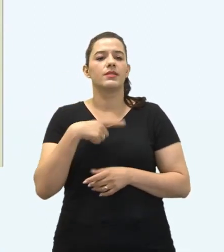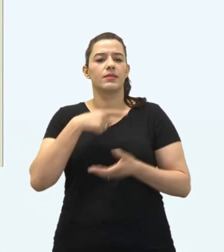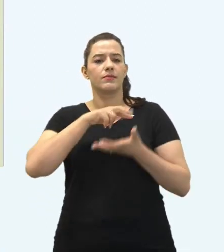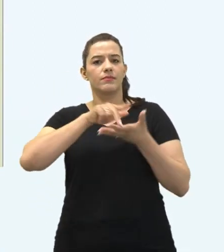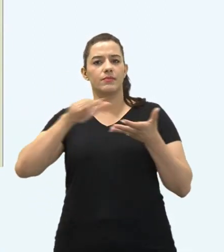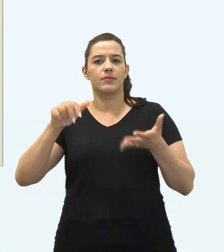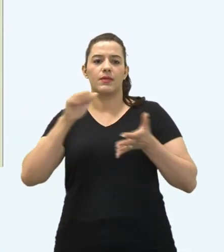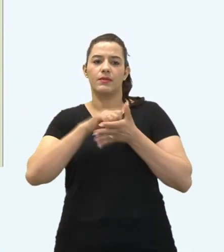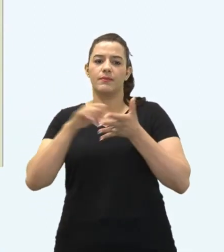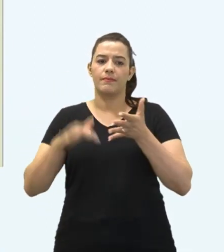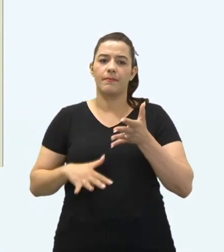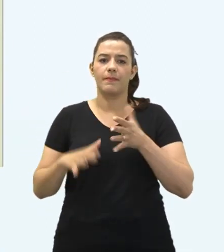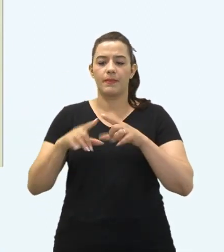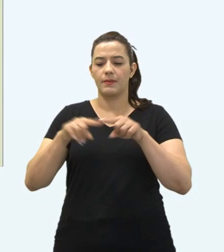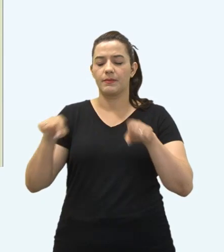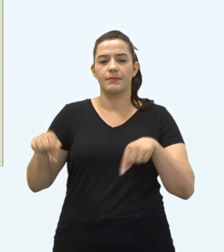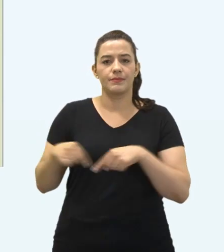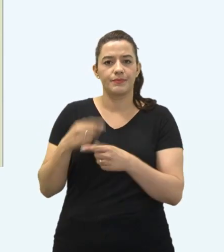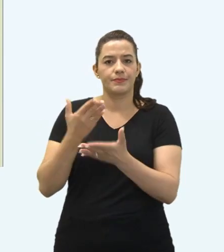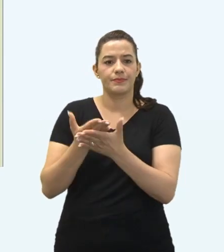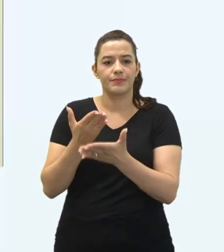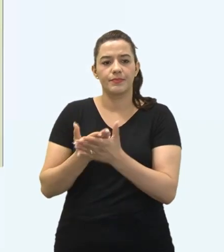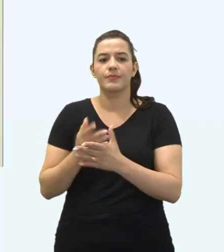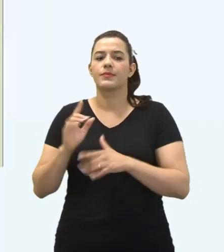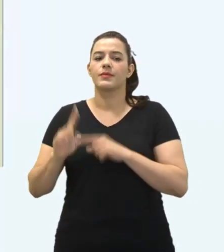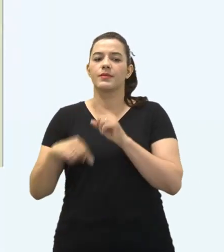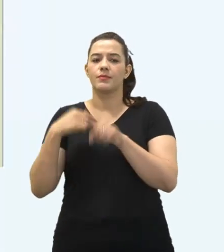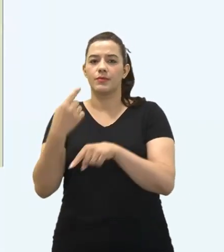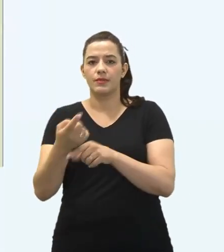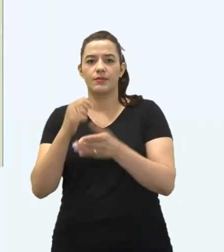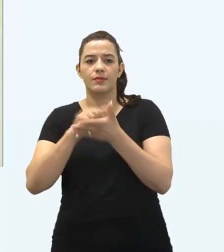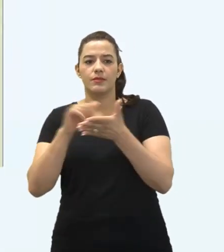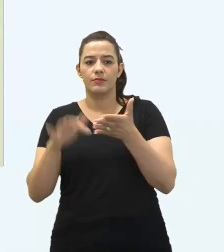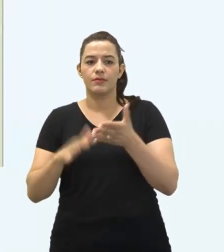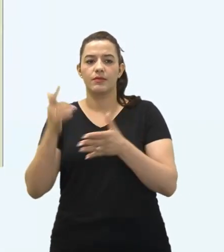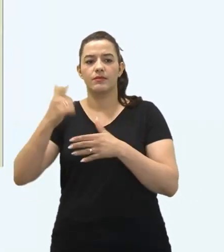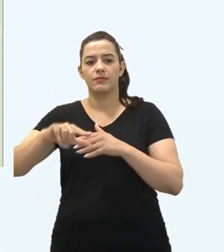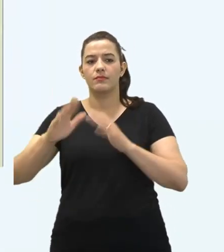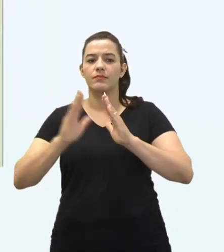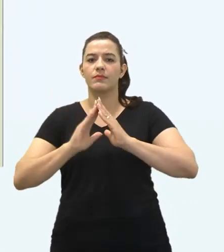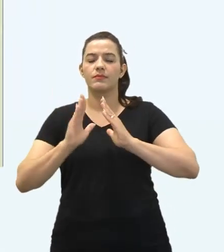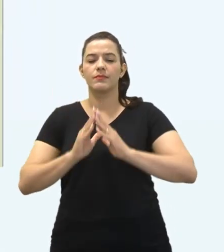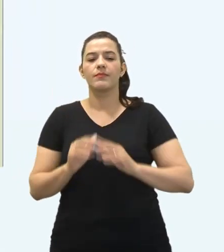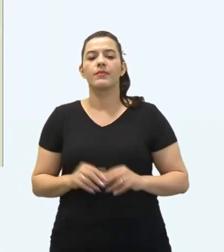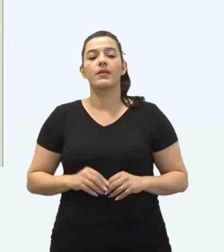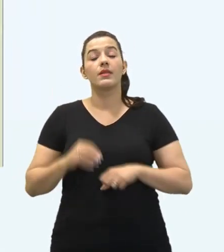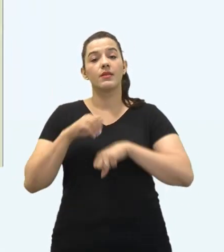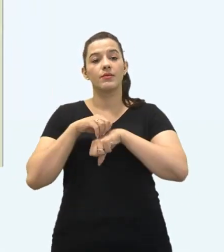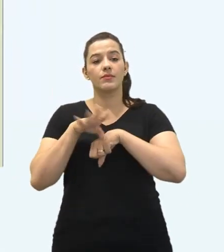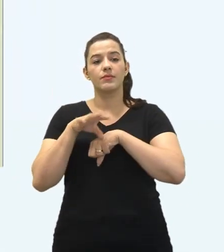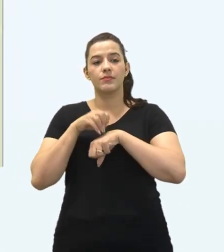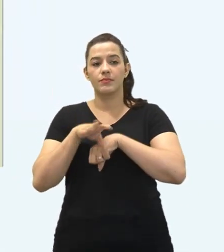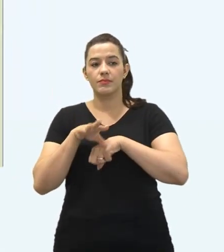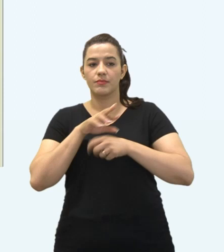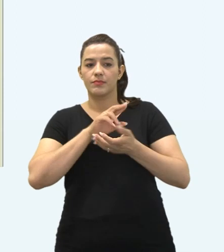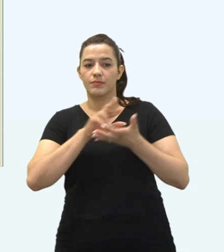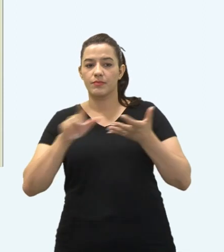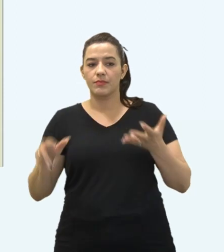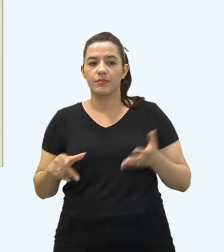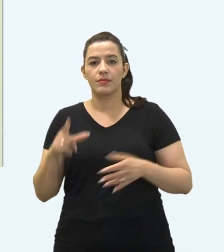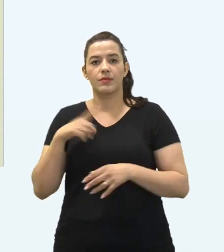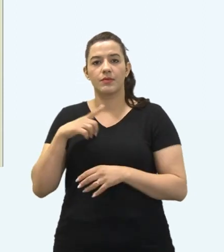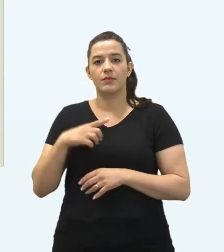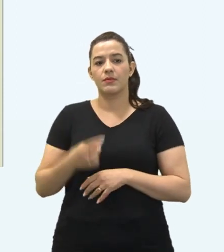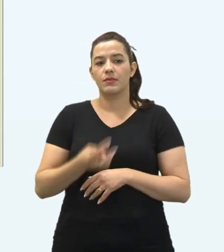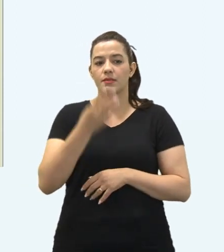só secar e depois mais aparente em casa então eu preciso gastar aí para exagerar três a